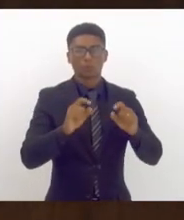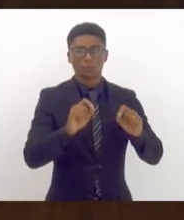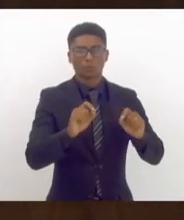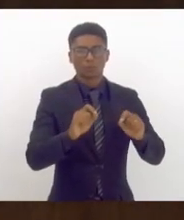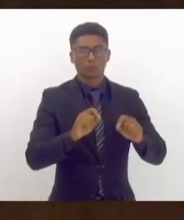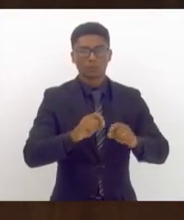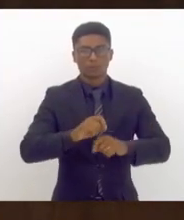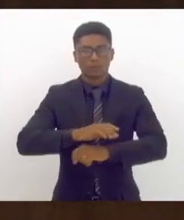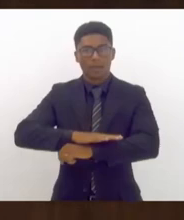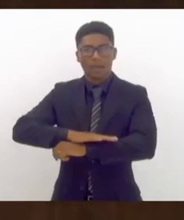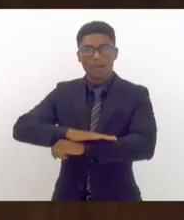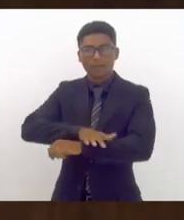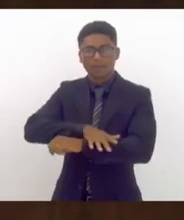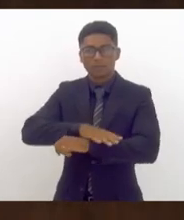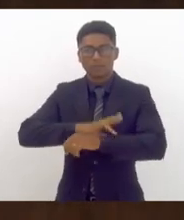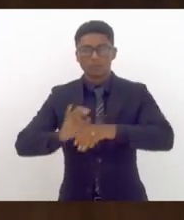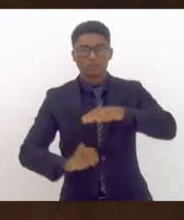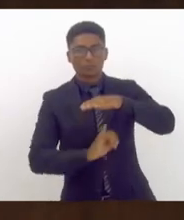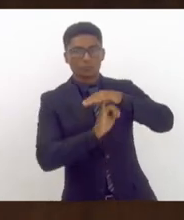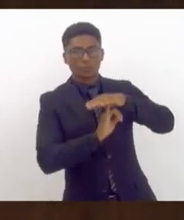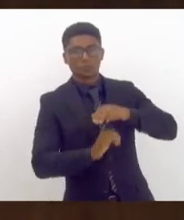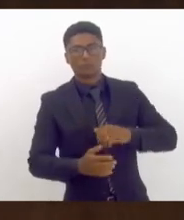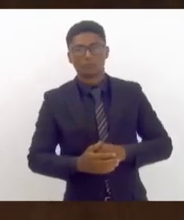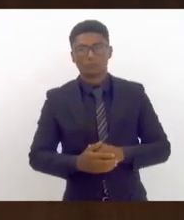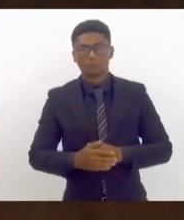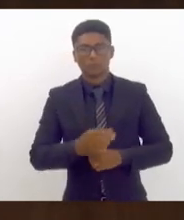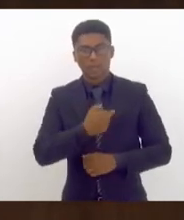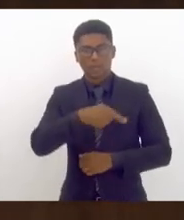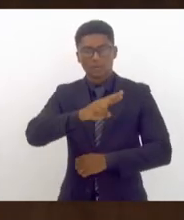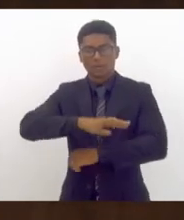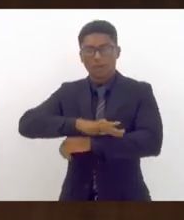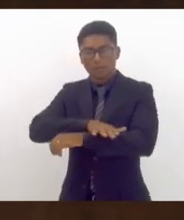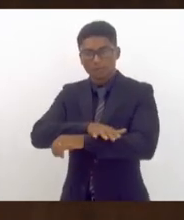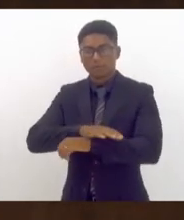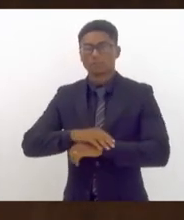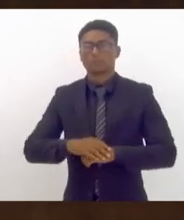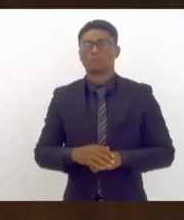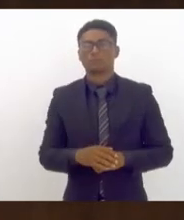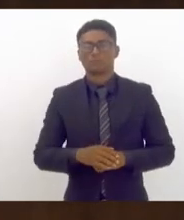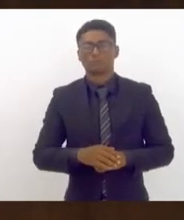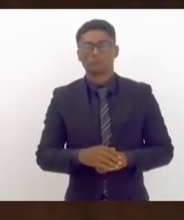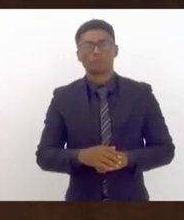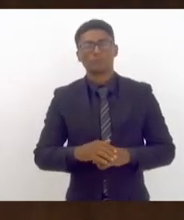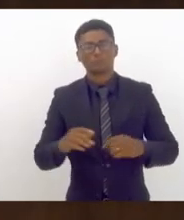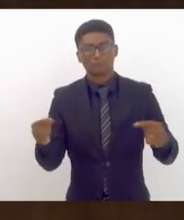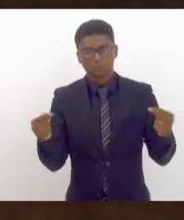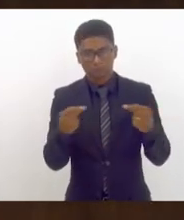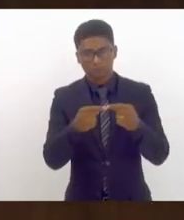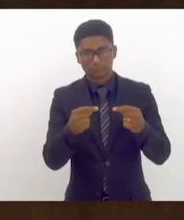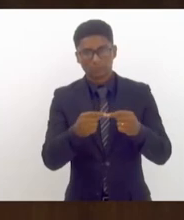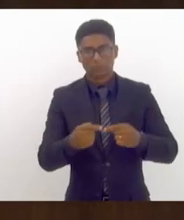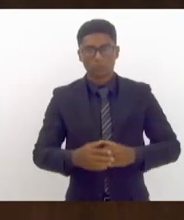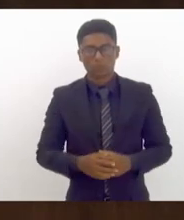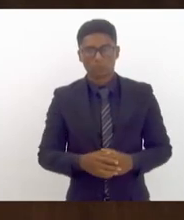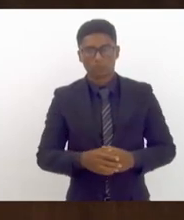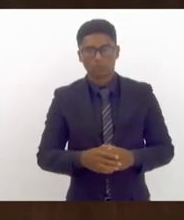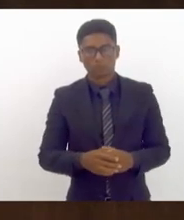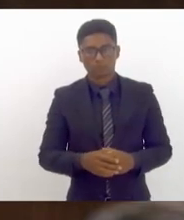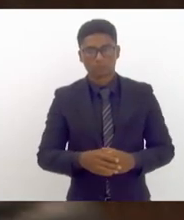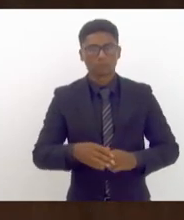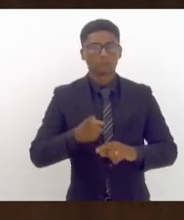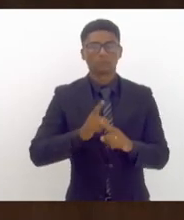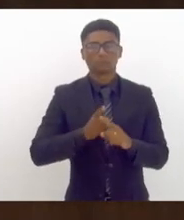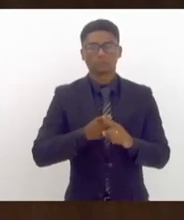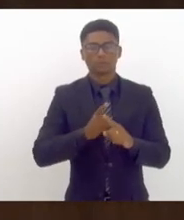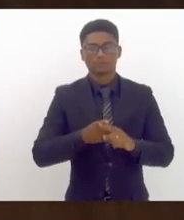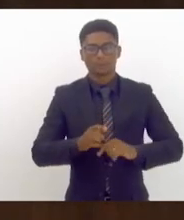racismo institucional, do racismo religioso. Essa é a primeira caracterização que nós temos, visto que o